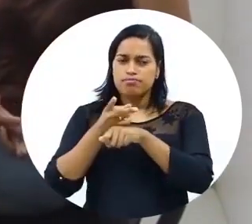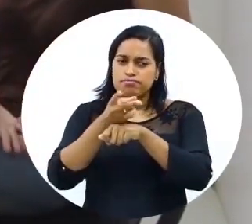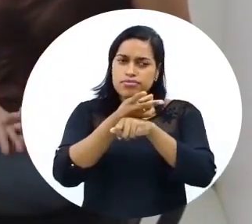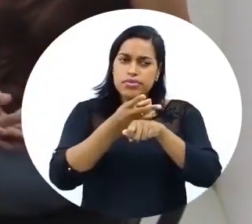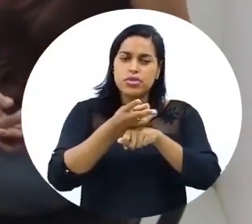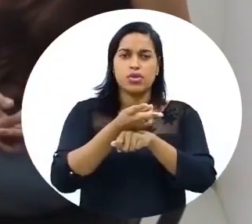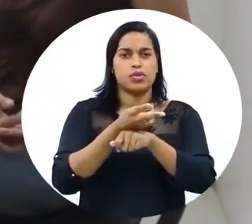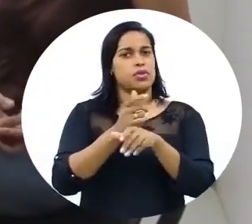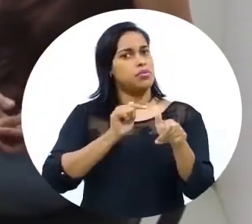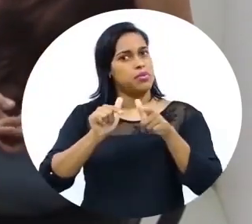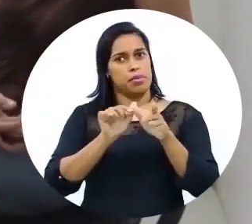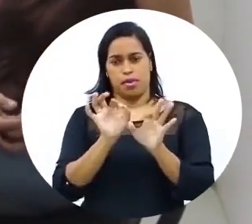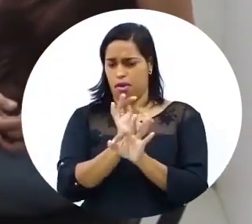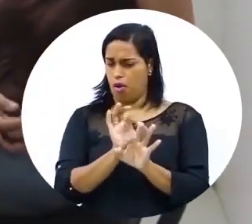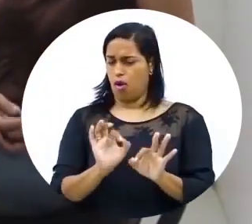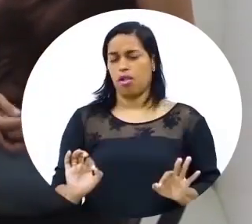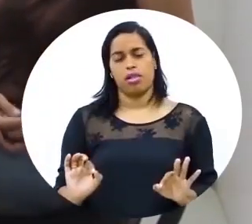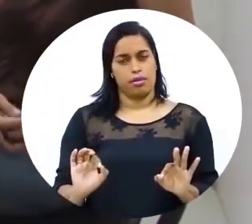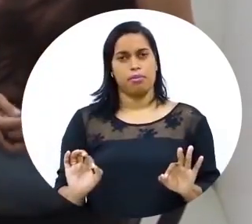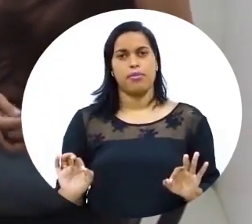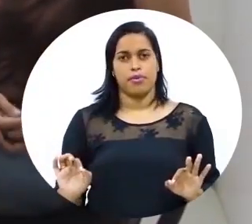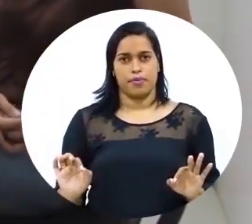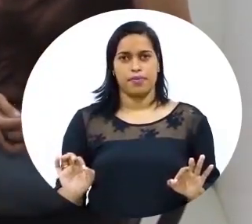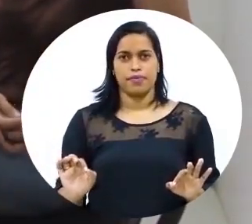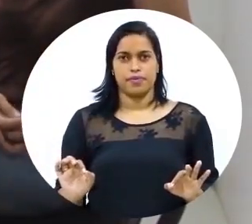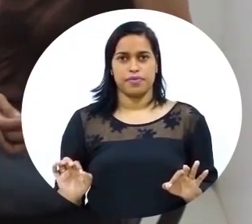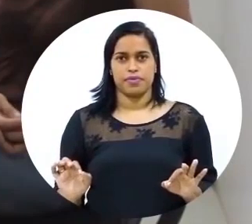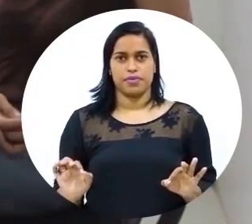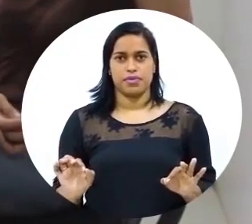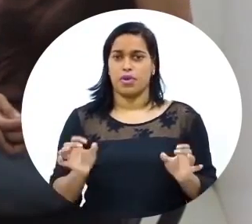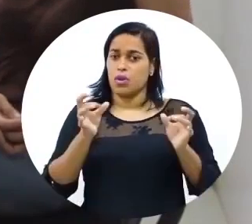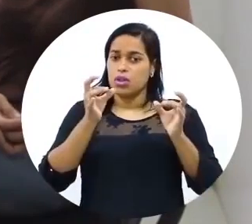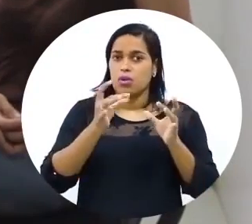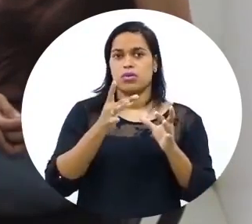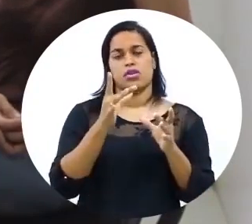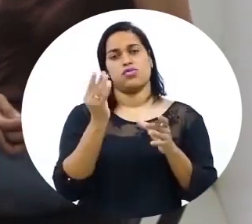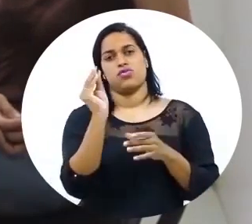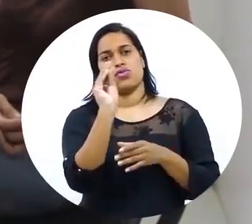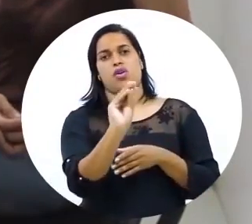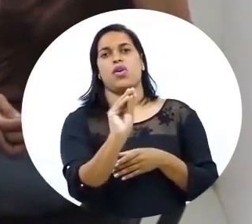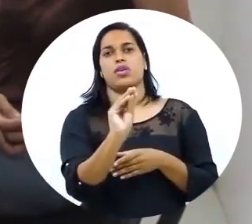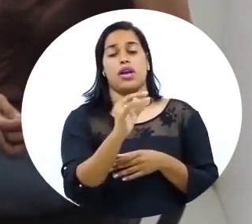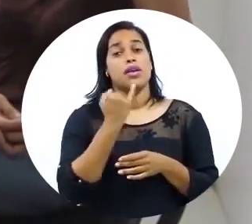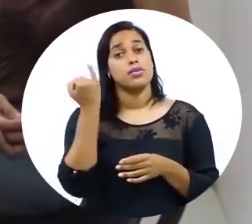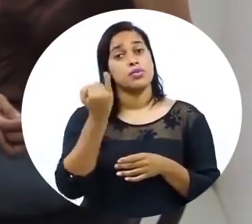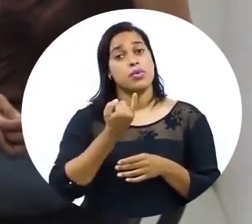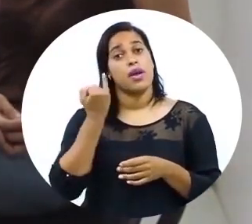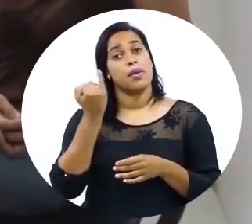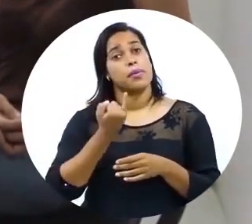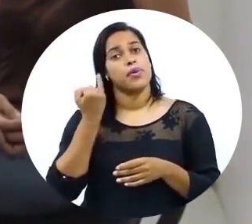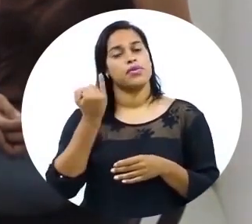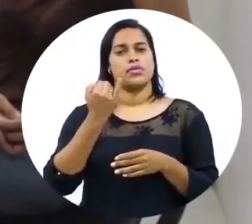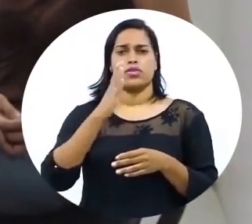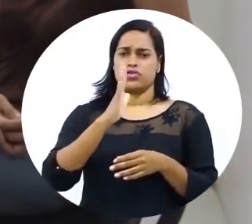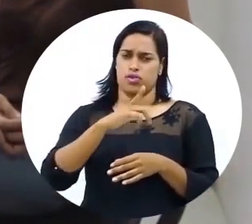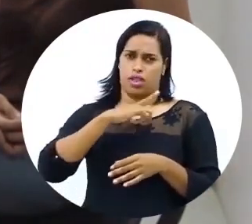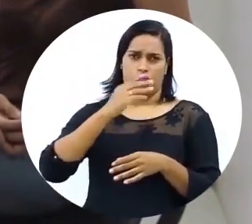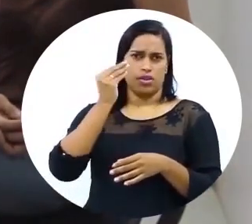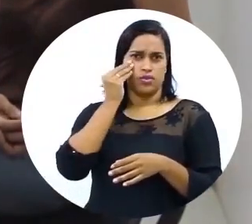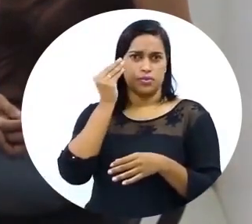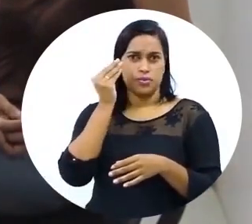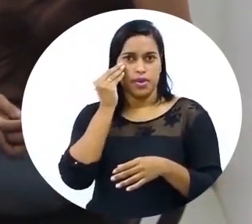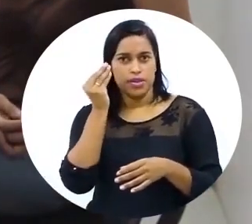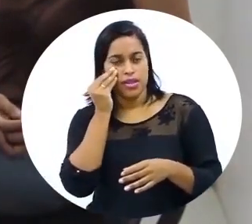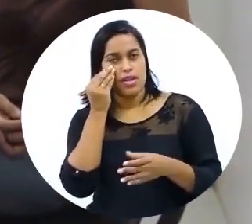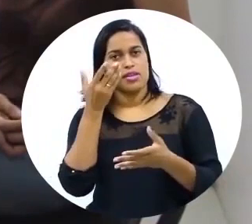mercado de trabalho, sempre é válido. Então, não deixem de usar. Isso é importante. Mesmo que você já tenha experiência,